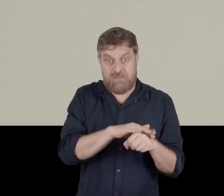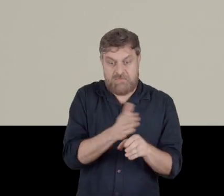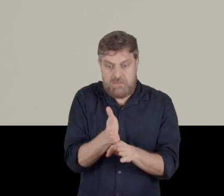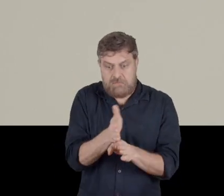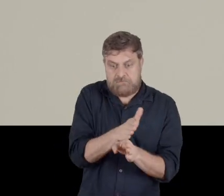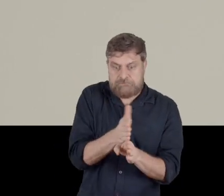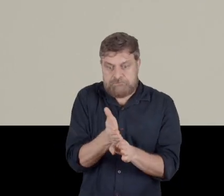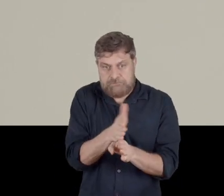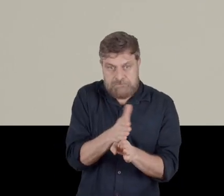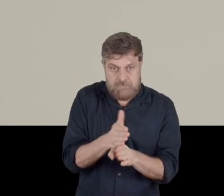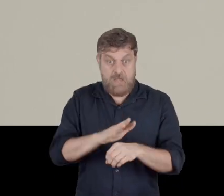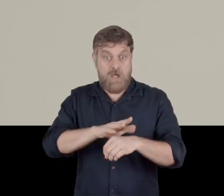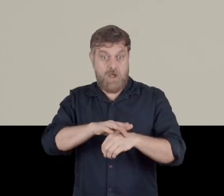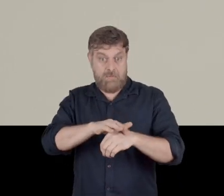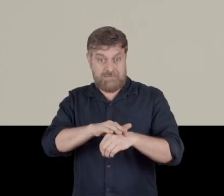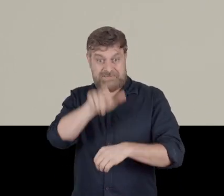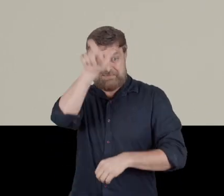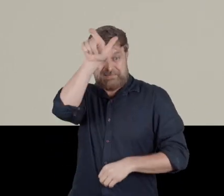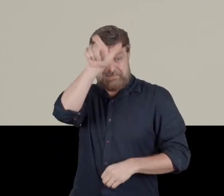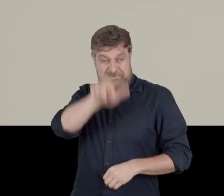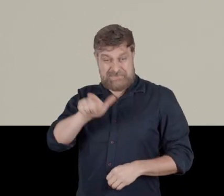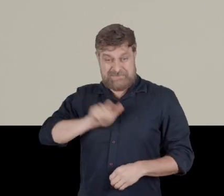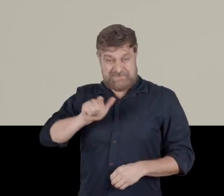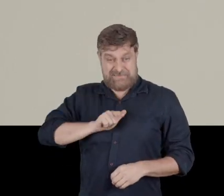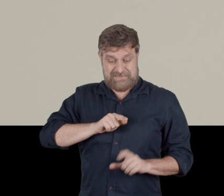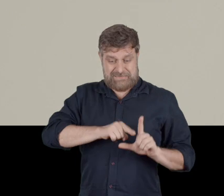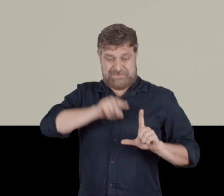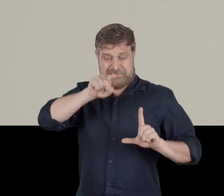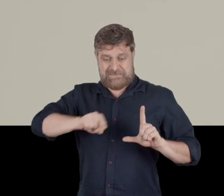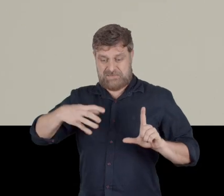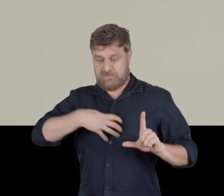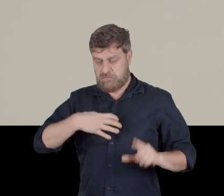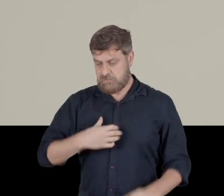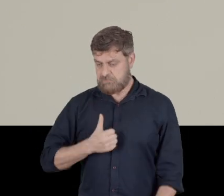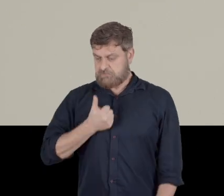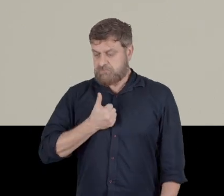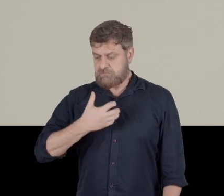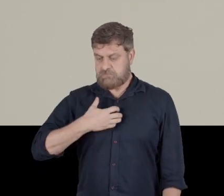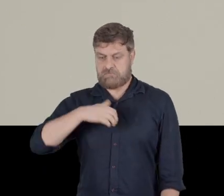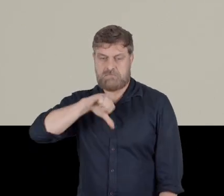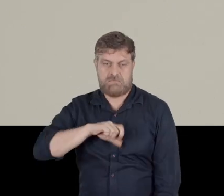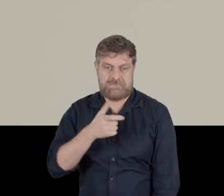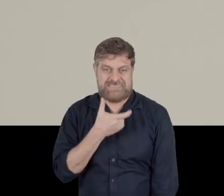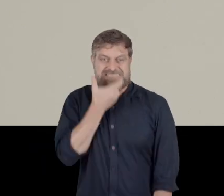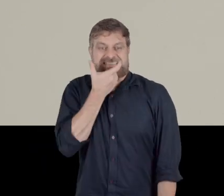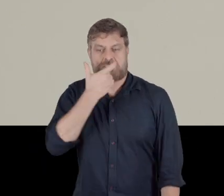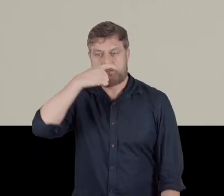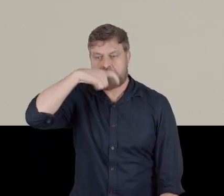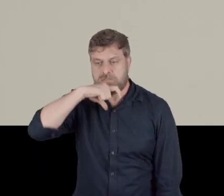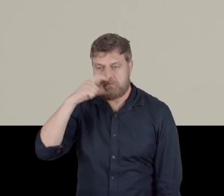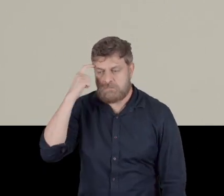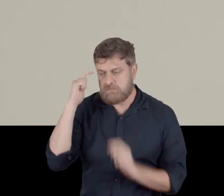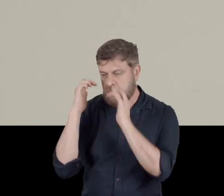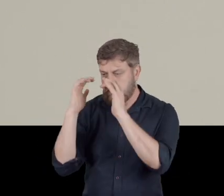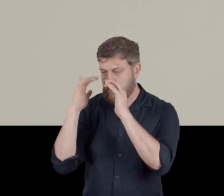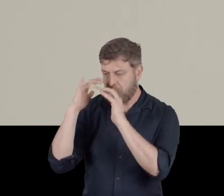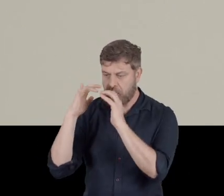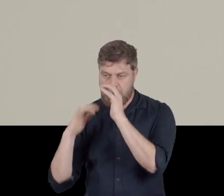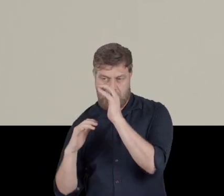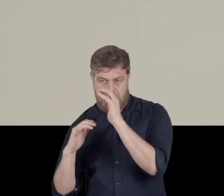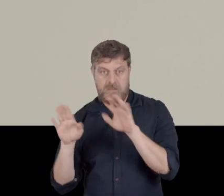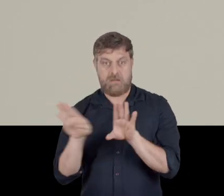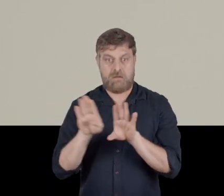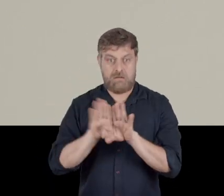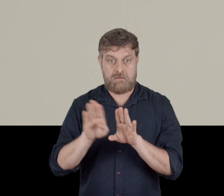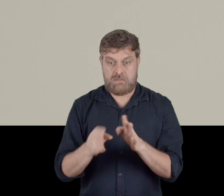é uma patologia que a pessoa tem várias oscilações de humor, oscilações da cognição, vários momentos